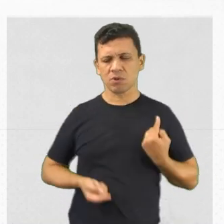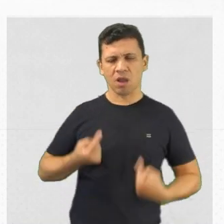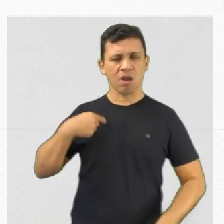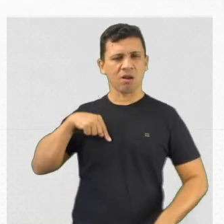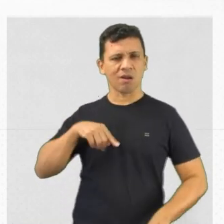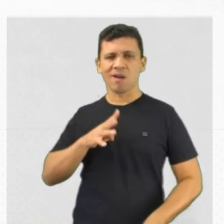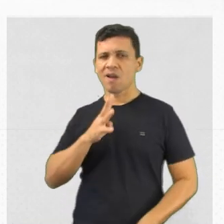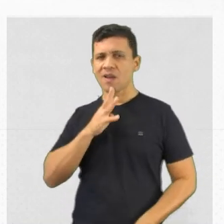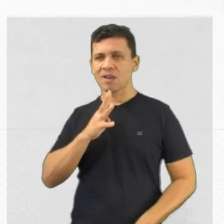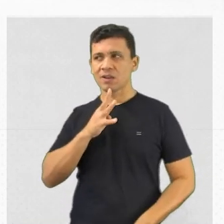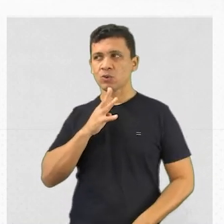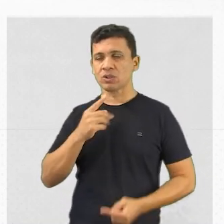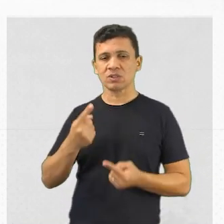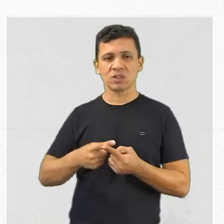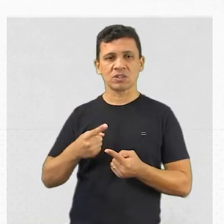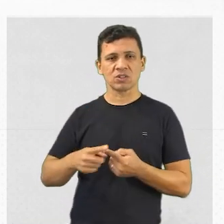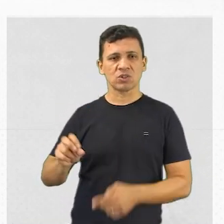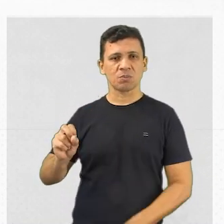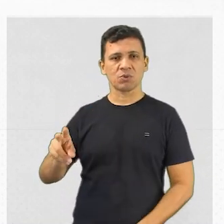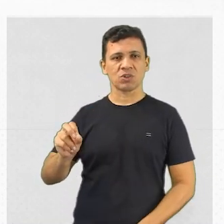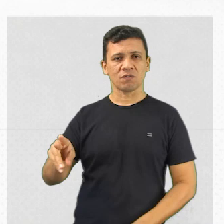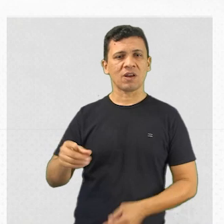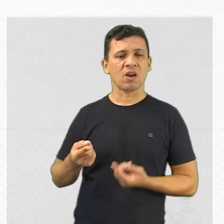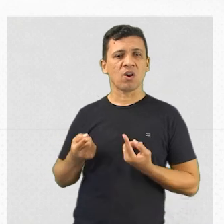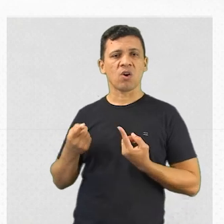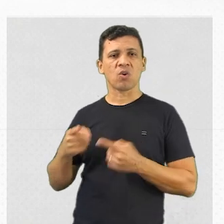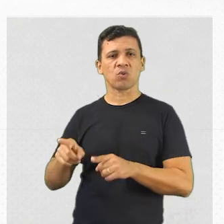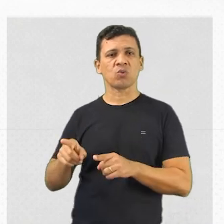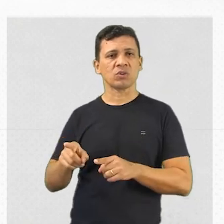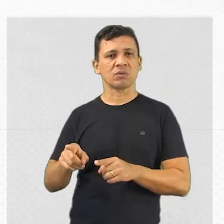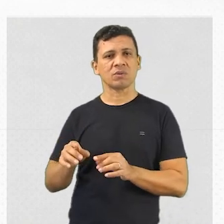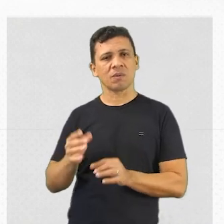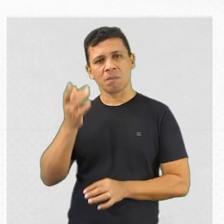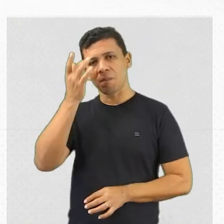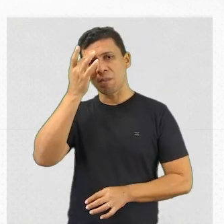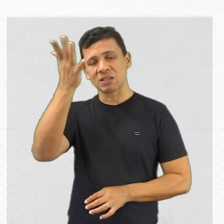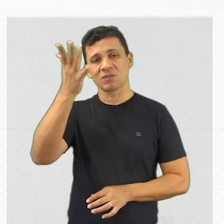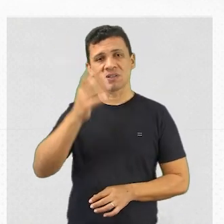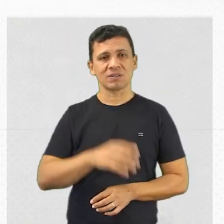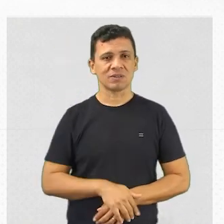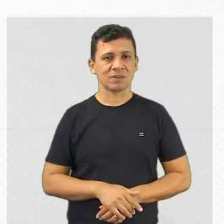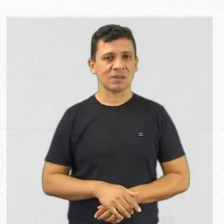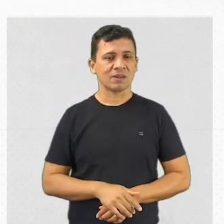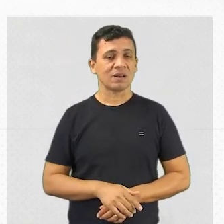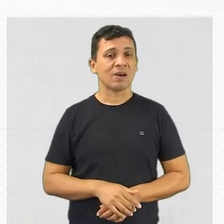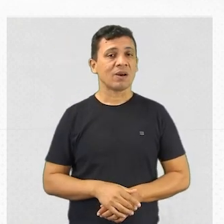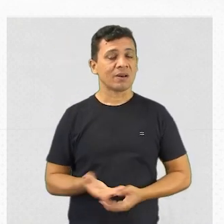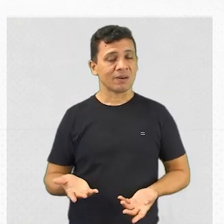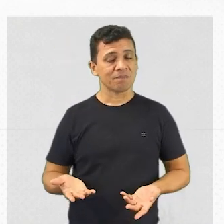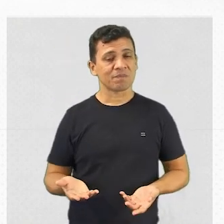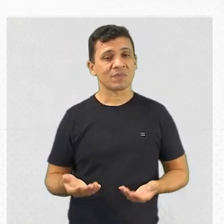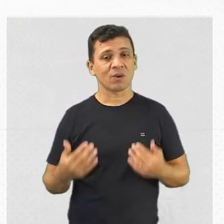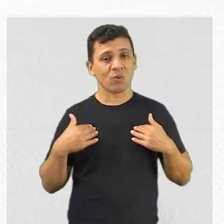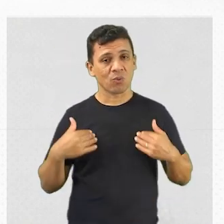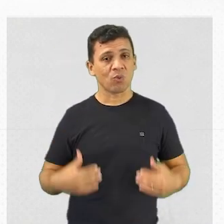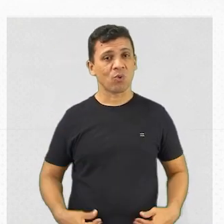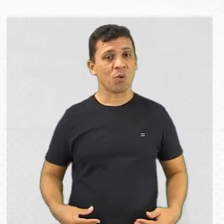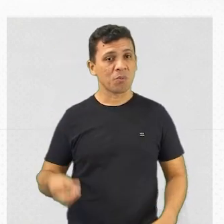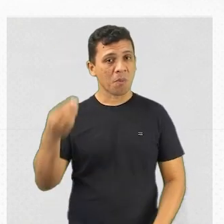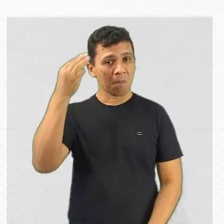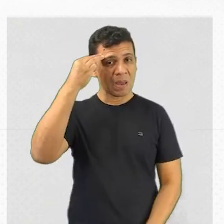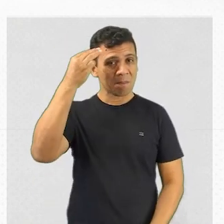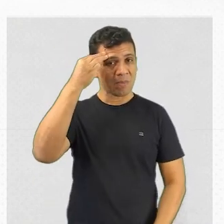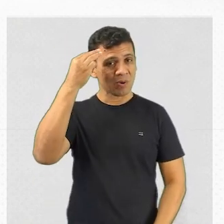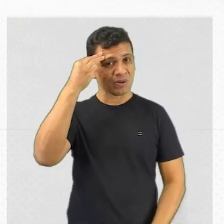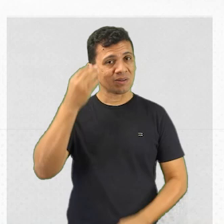reconhece aquele tipo viral para combater de forma mais fácil, é como se tivesse uma memória, tá? O nosso organismo ele cria memória,